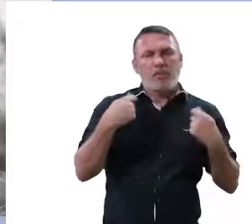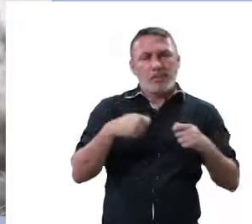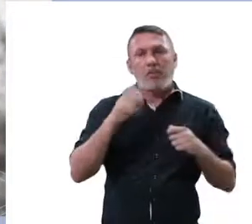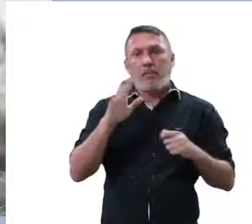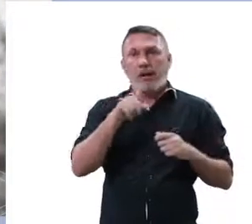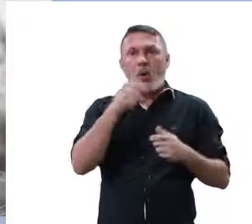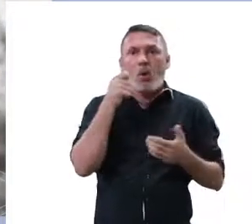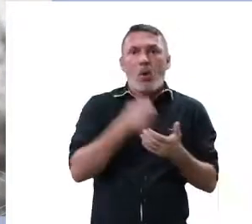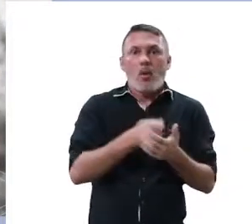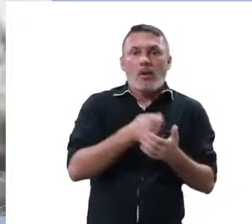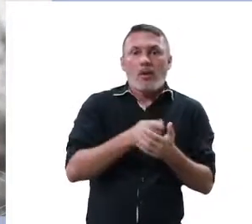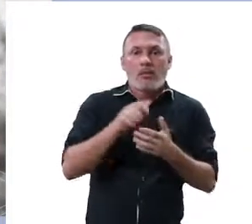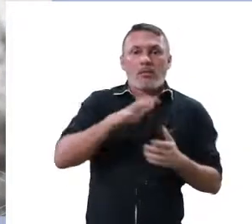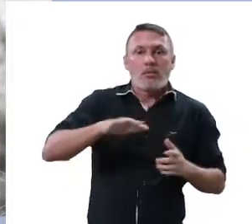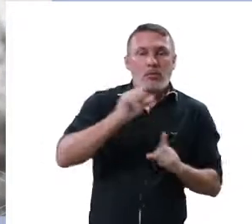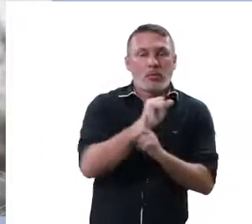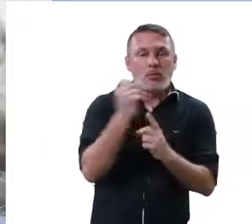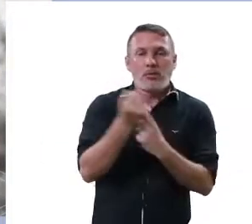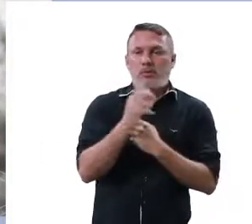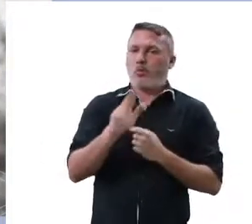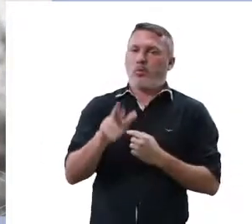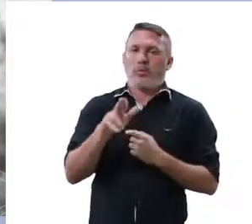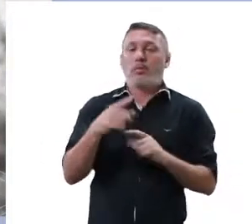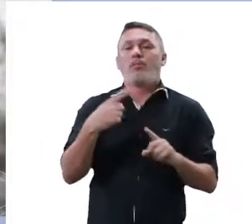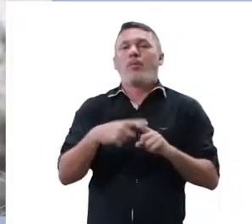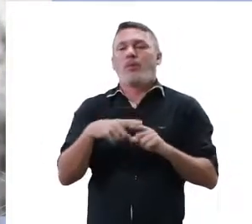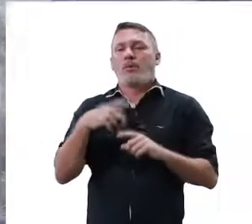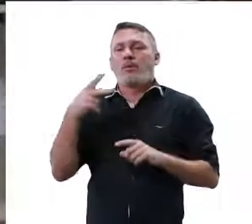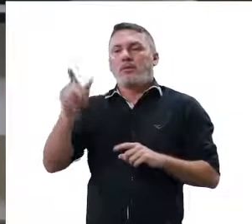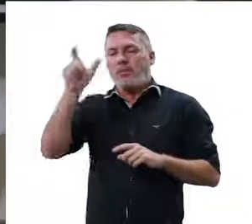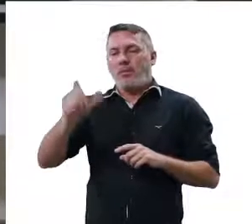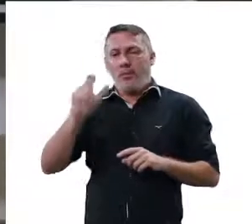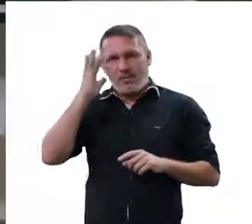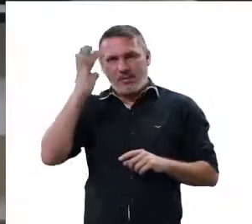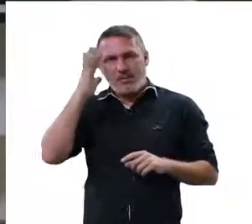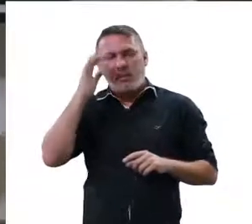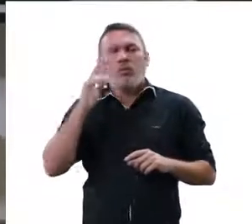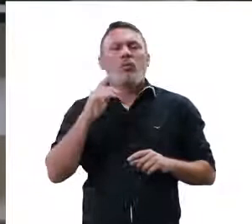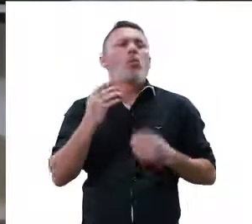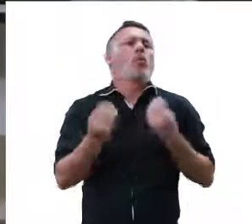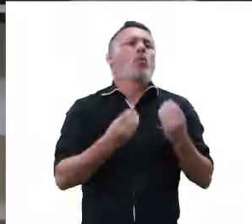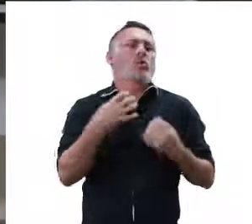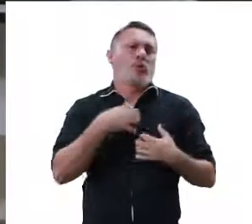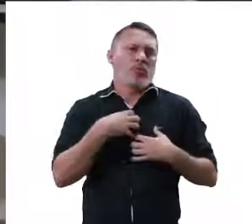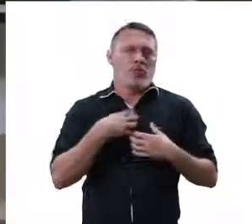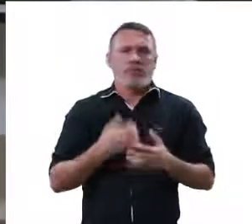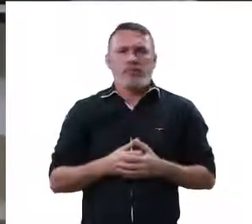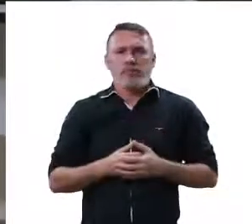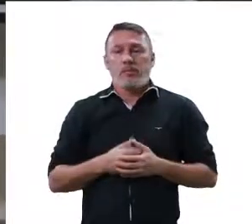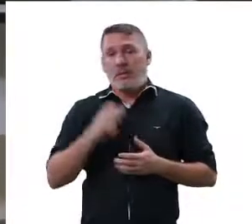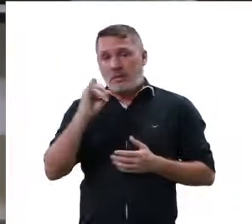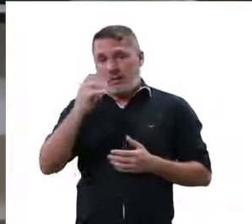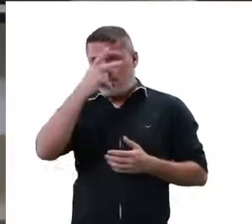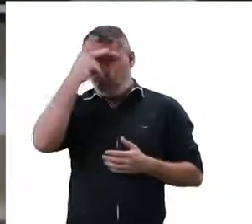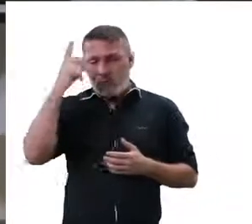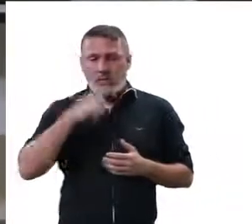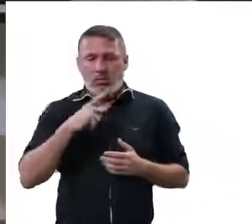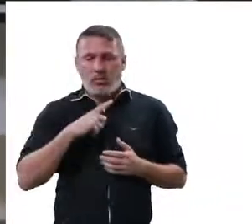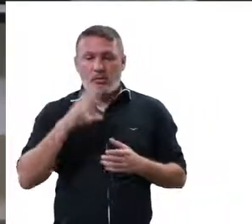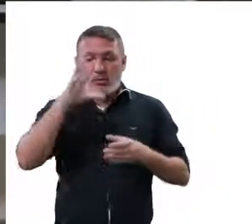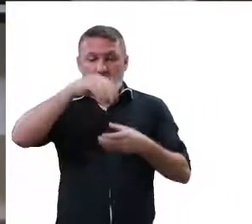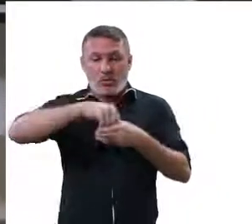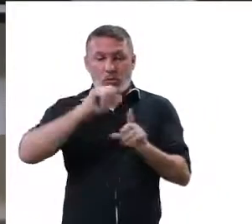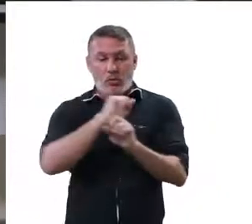são impositivas, elas não são determinantes na sociedade. Por quê? Porque na cabeça dele, como é que funciona? Se os sujeitos vivem